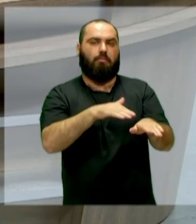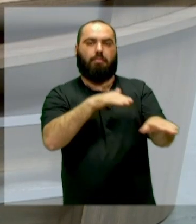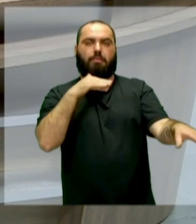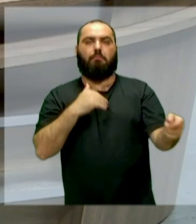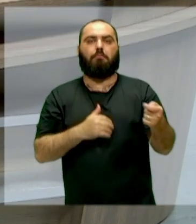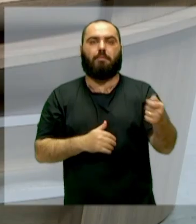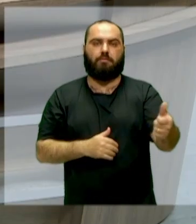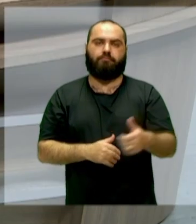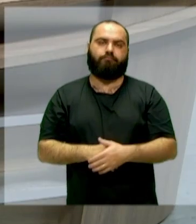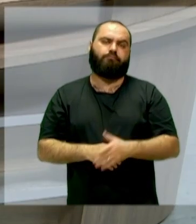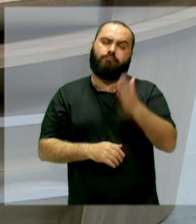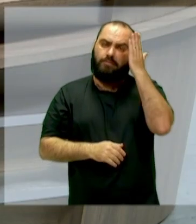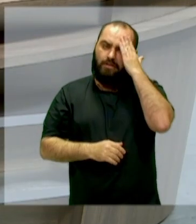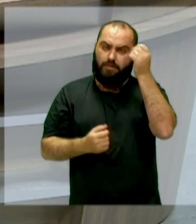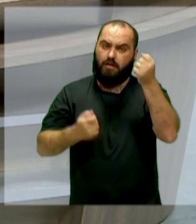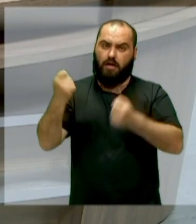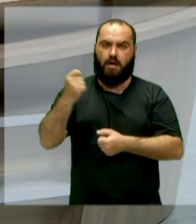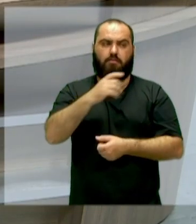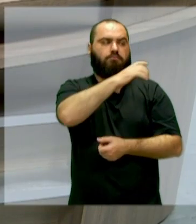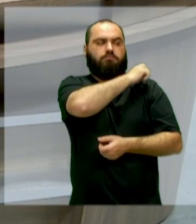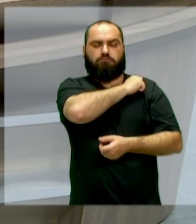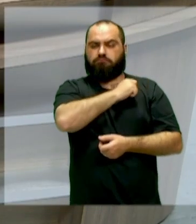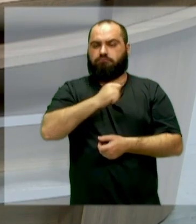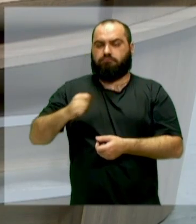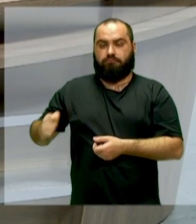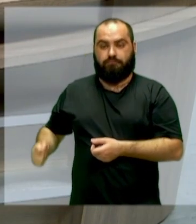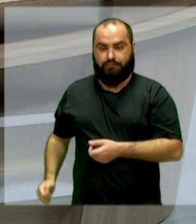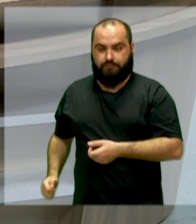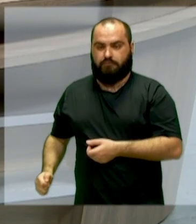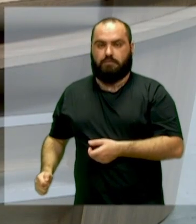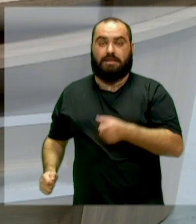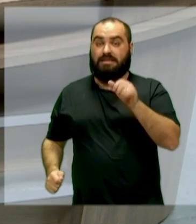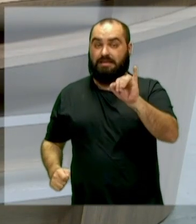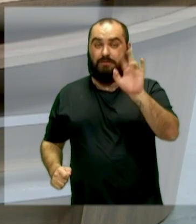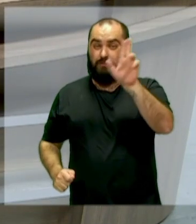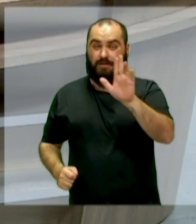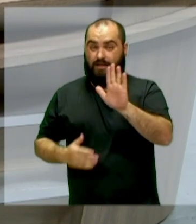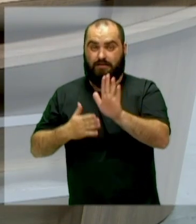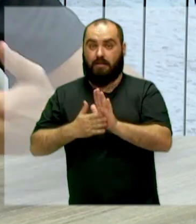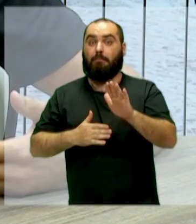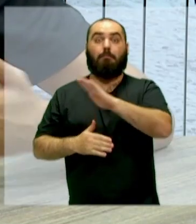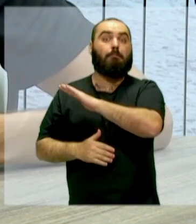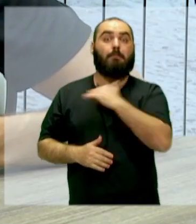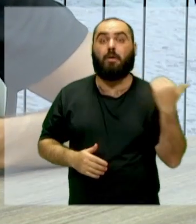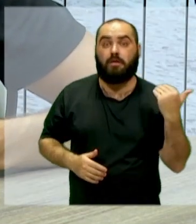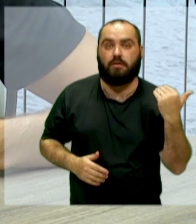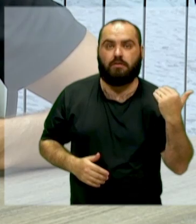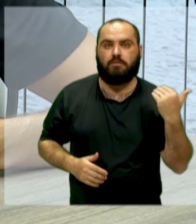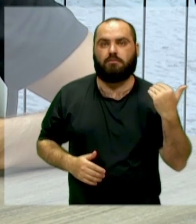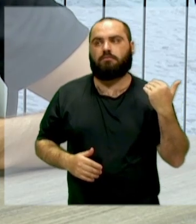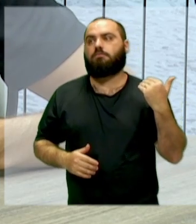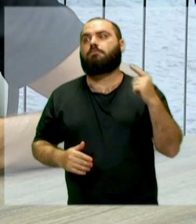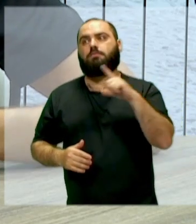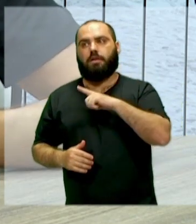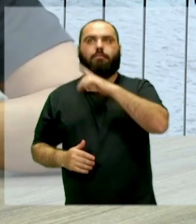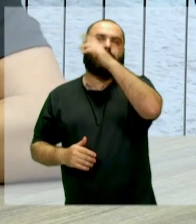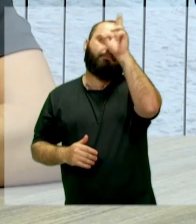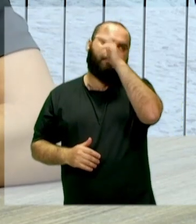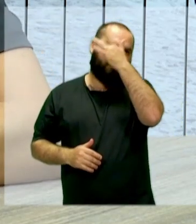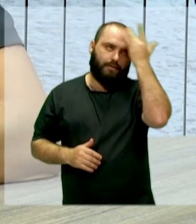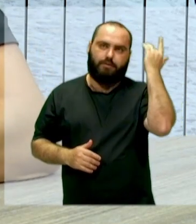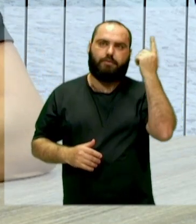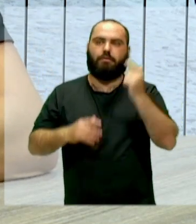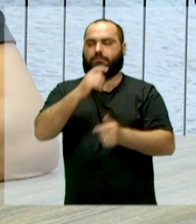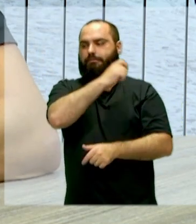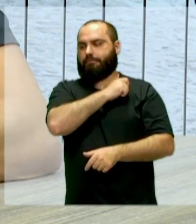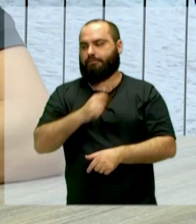cinto de segurança as pessoas morrem se não usa o cinto de segurança só tem gente que usa porque leva multa né o resíduo se eu